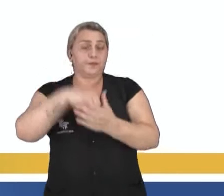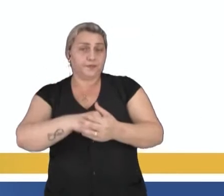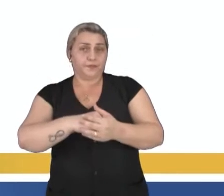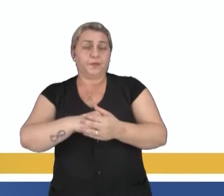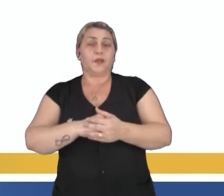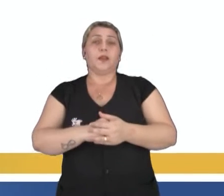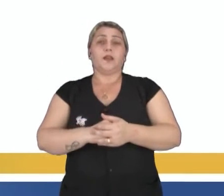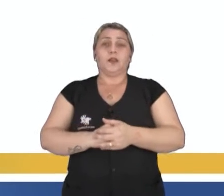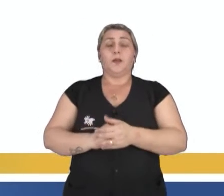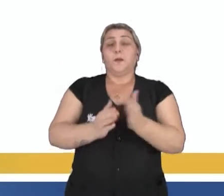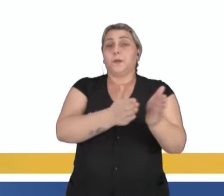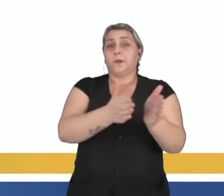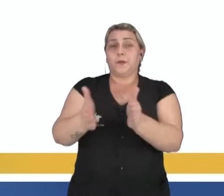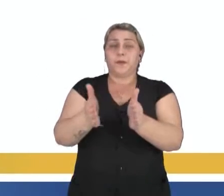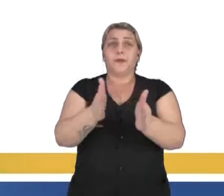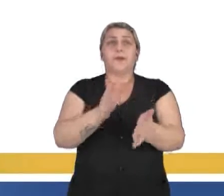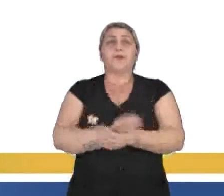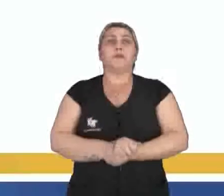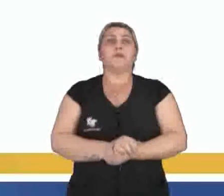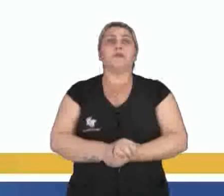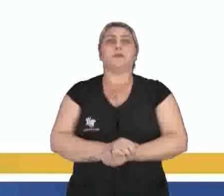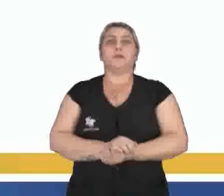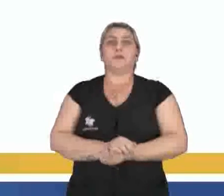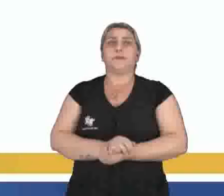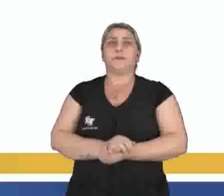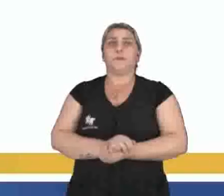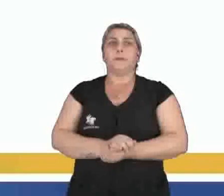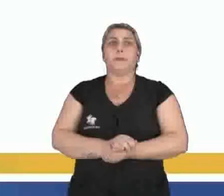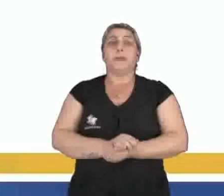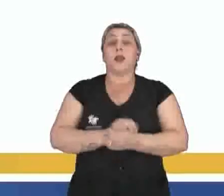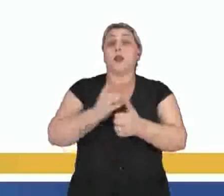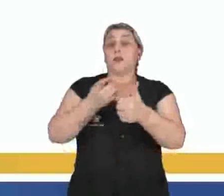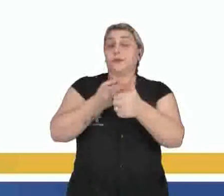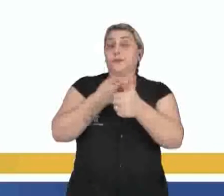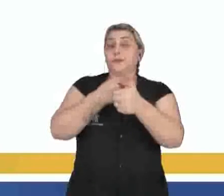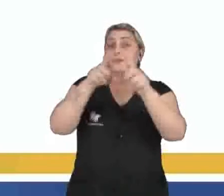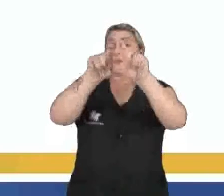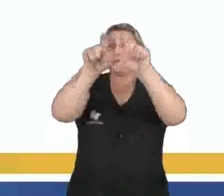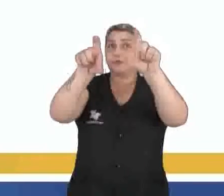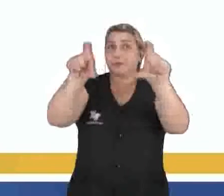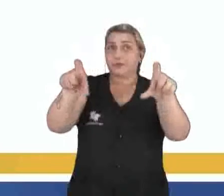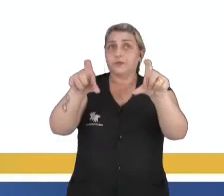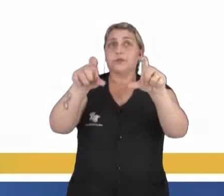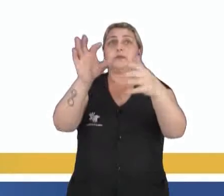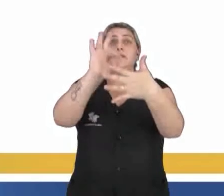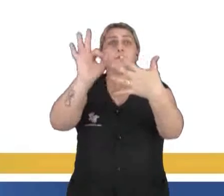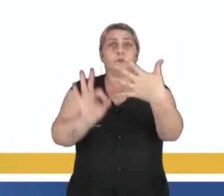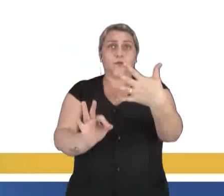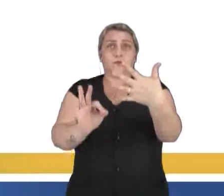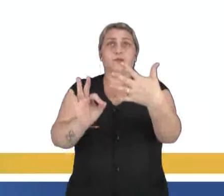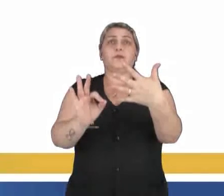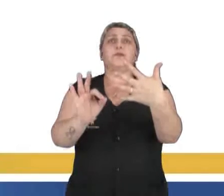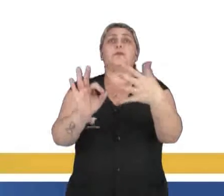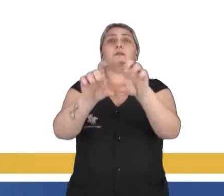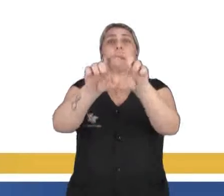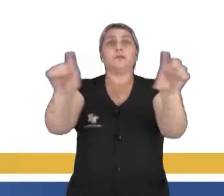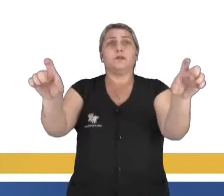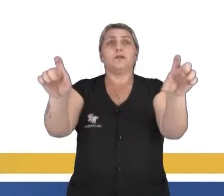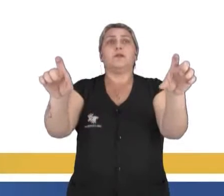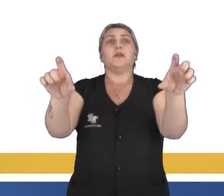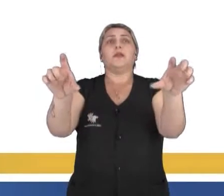daquele daquele período Então os primeiros versos eles são classificados como orações